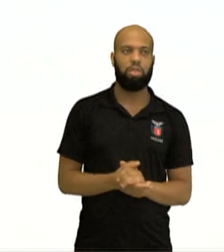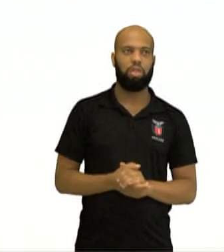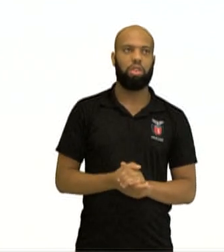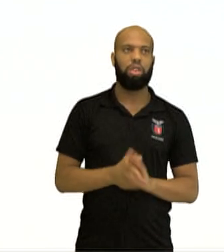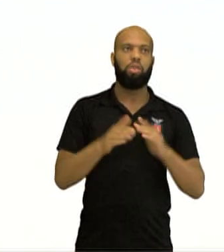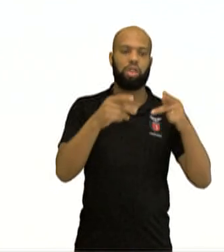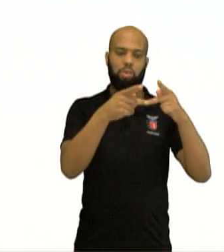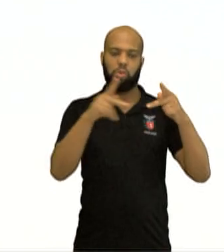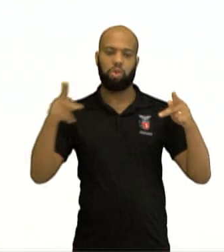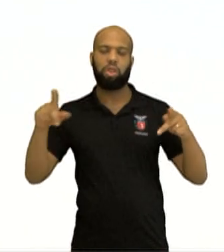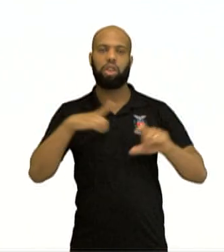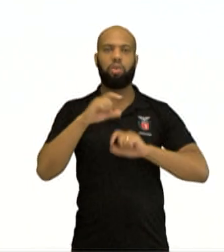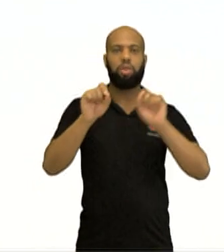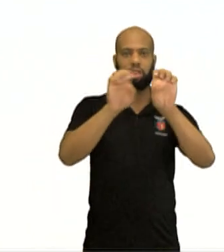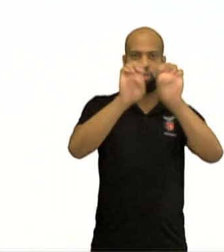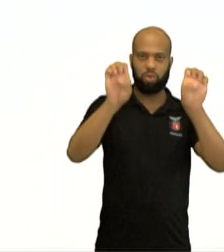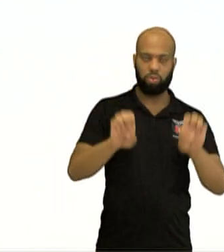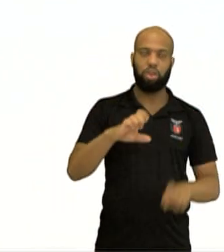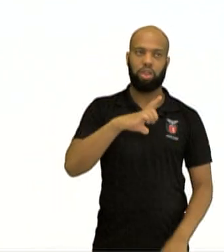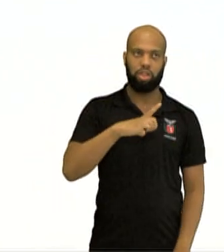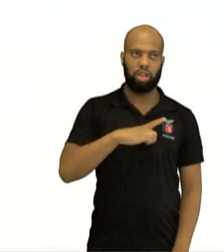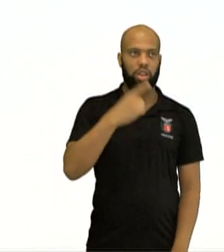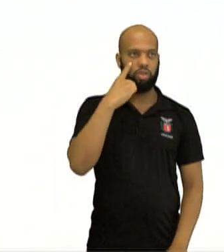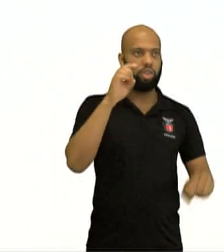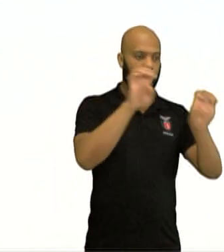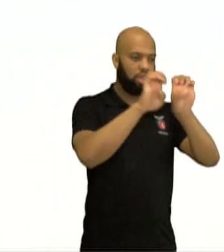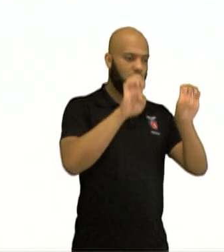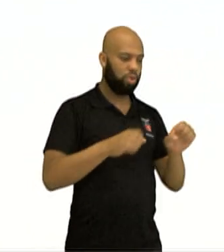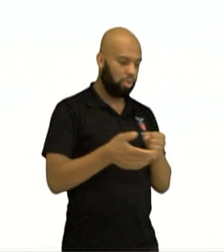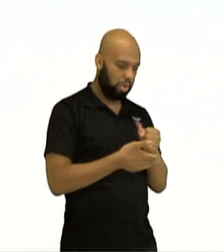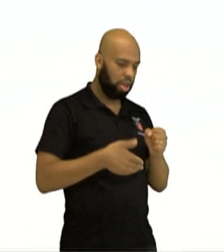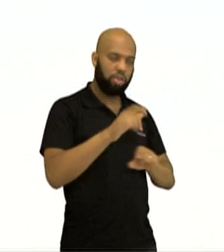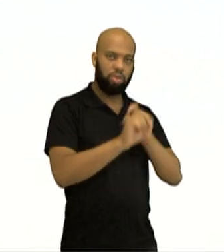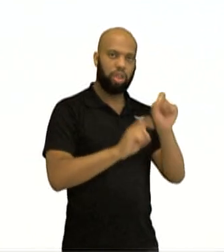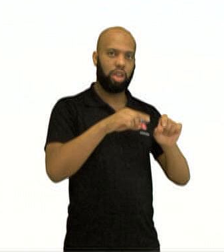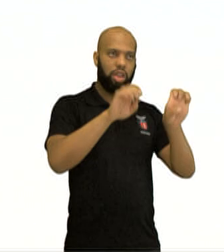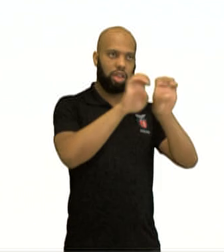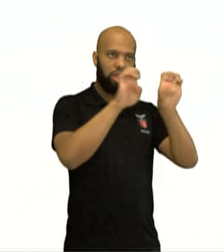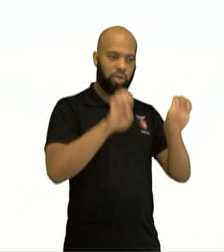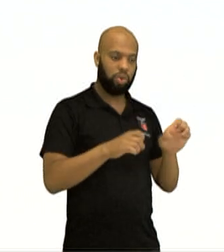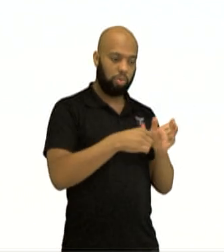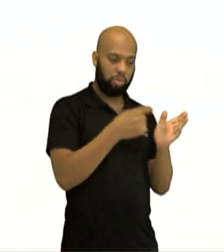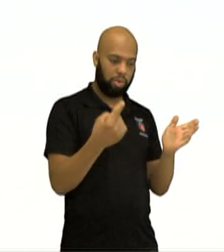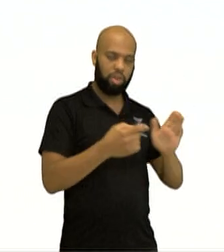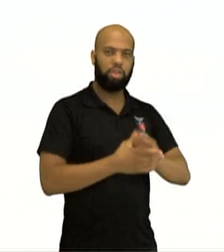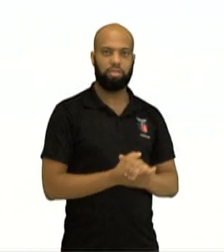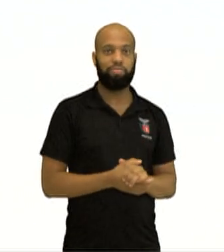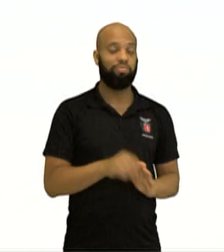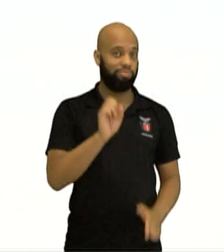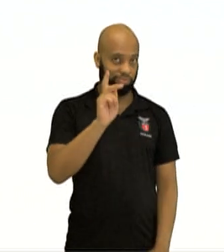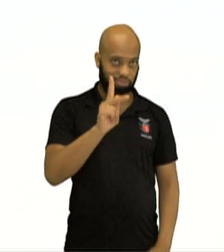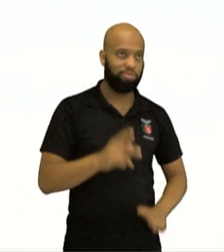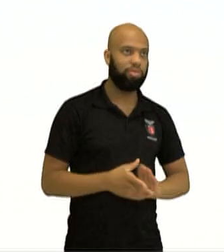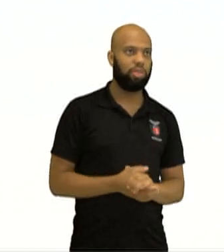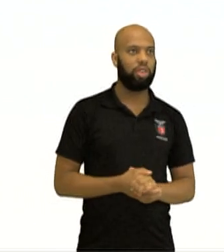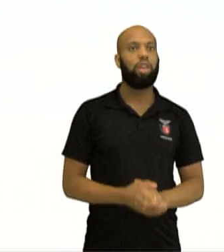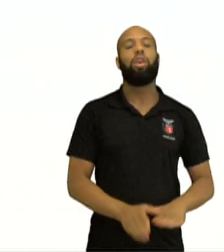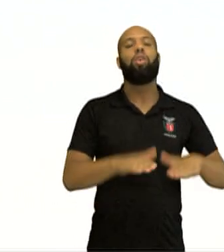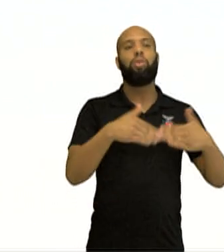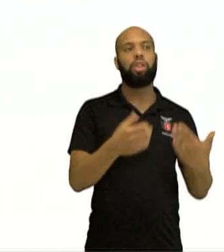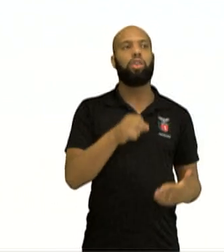As proteínas têm suas estruturas, tá, gente? Então, a estrutura mais básica dela é a estrutura primária, ok? Quando